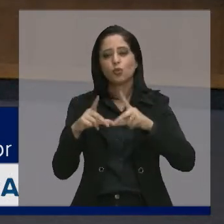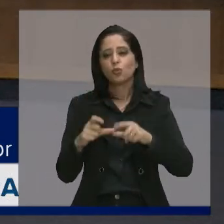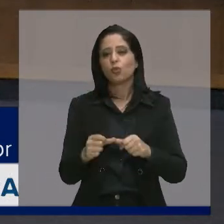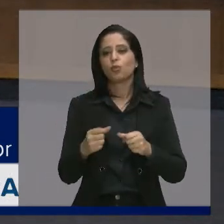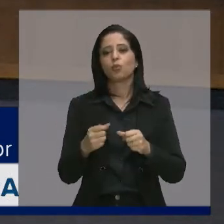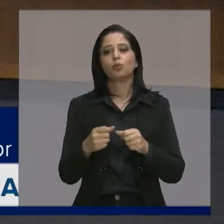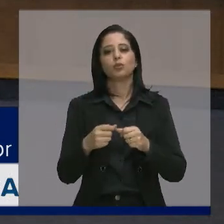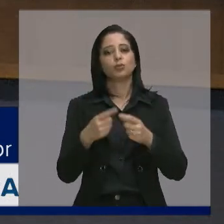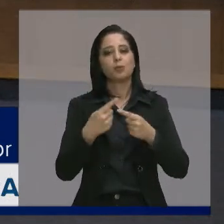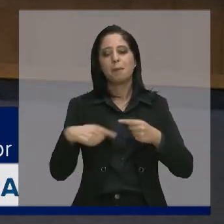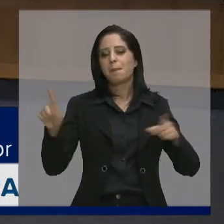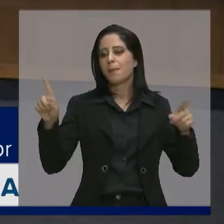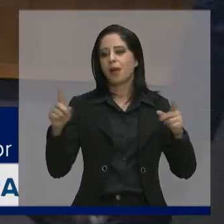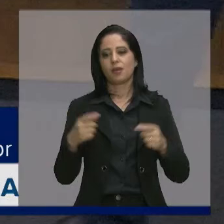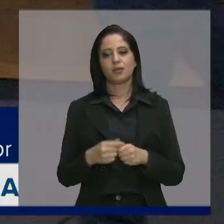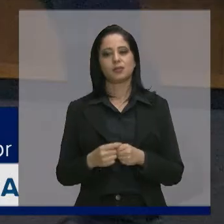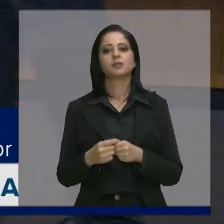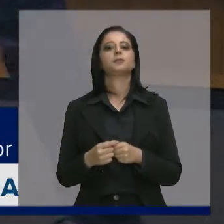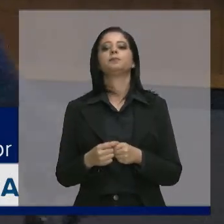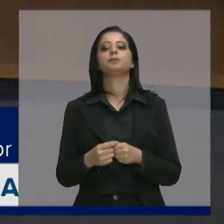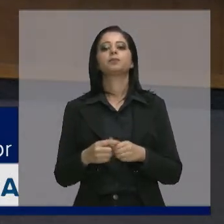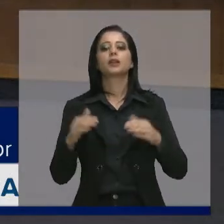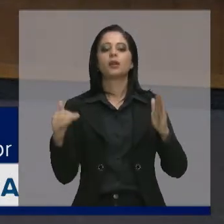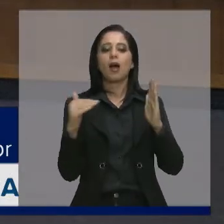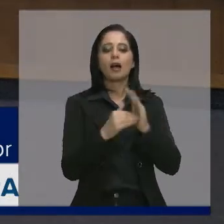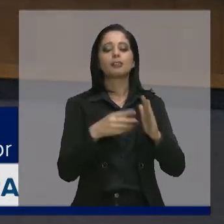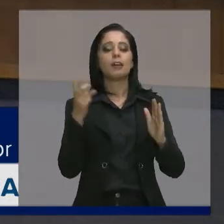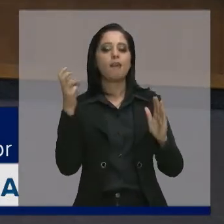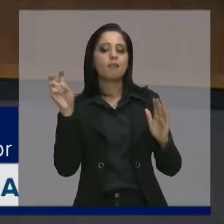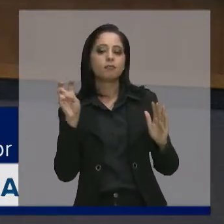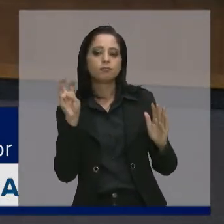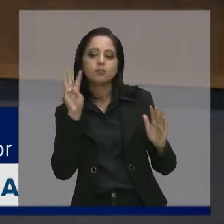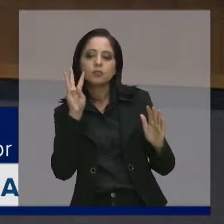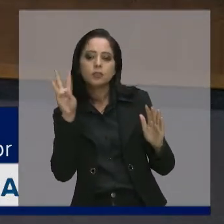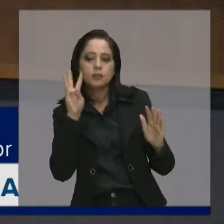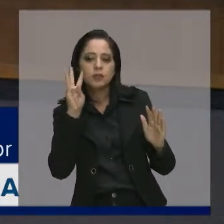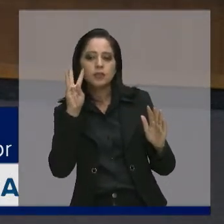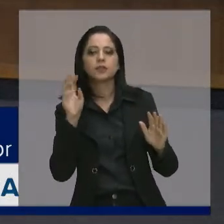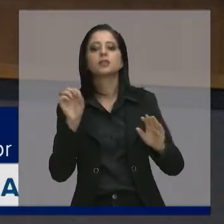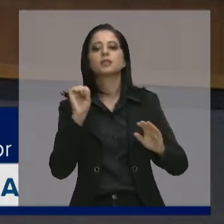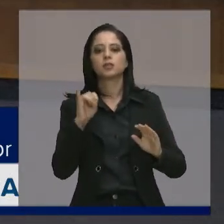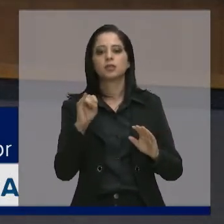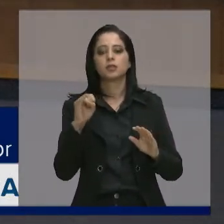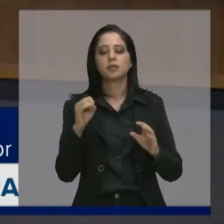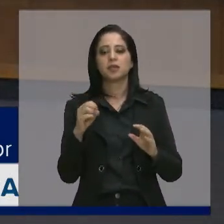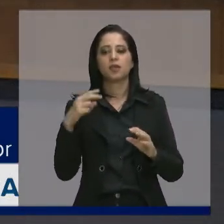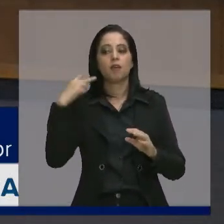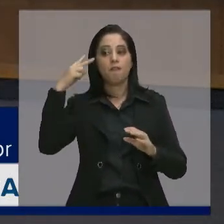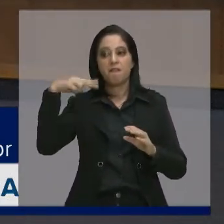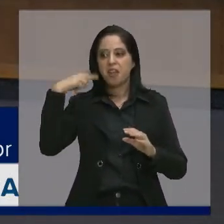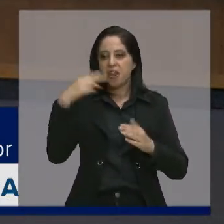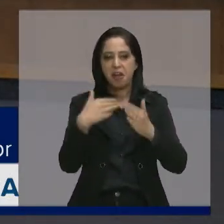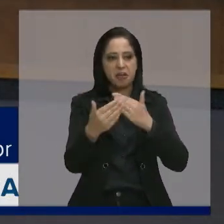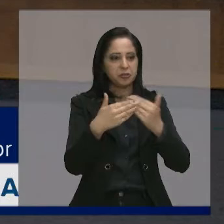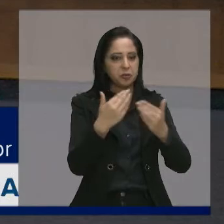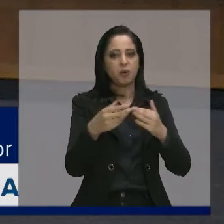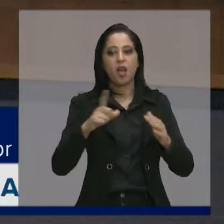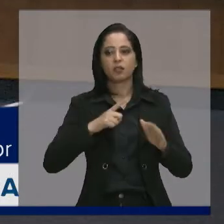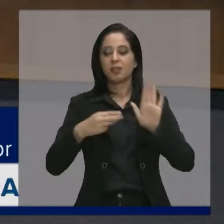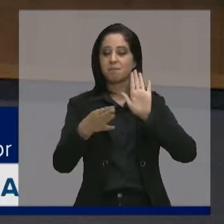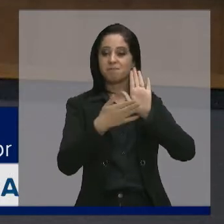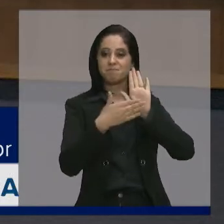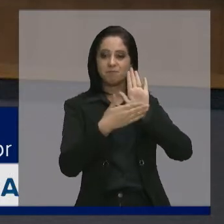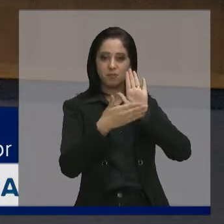do transporte e tudo mais. Então, até terça-feira, se algum vereador tiver uma proposta concreta para que a